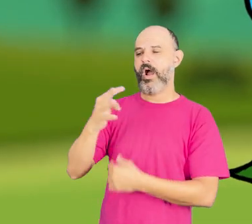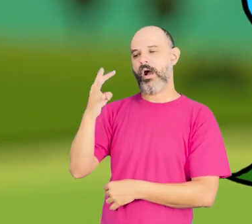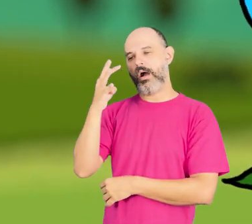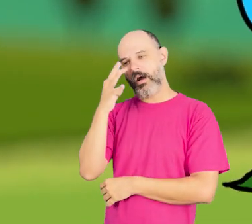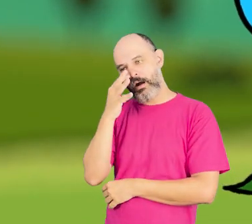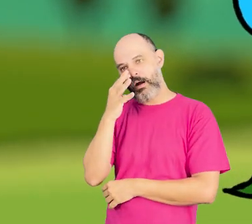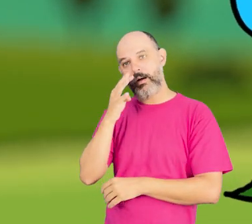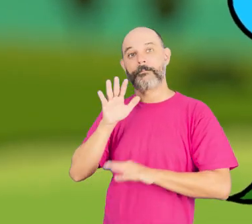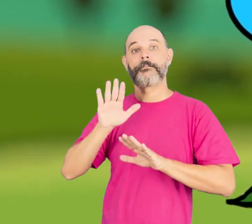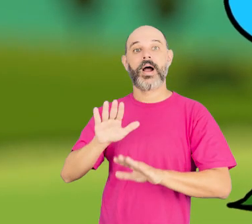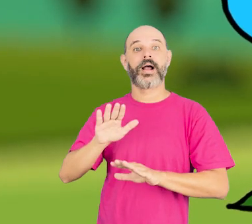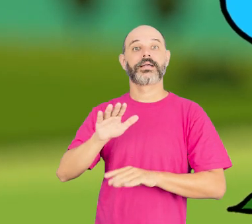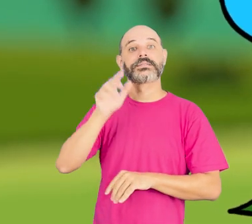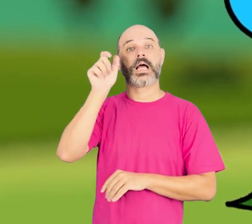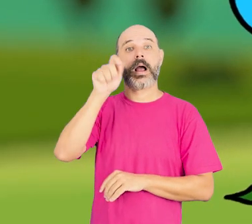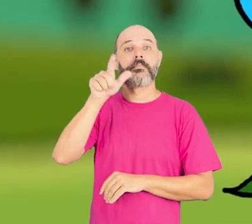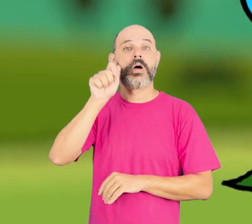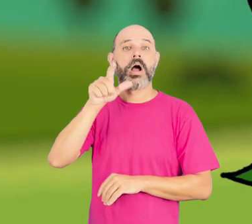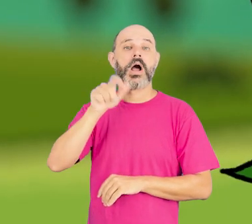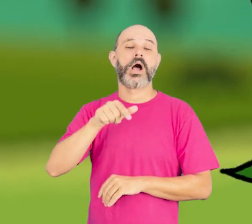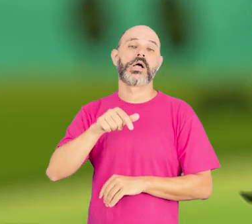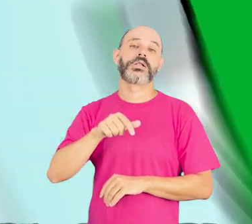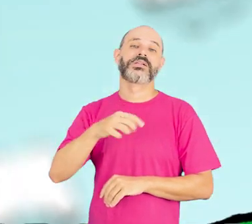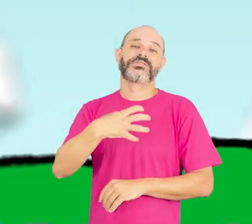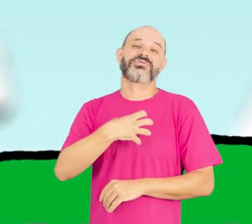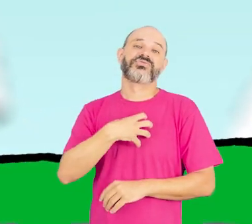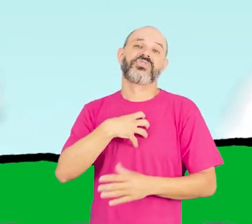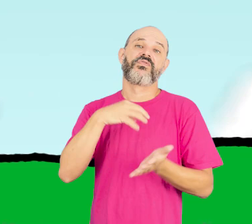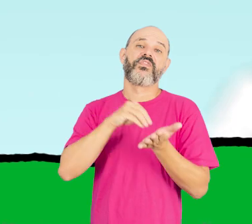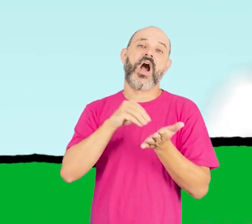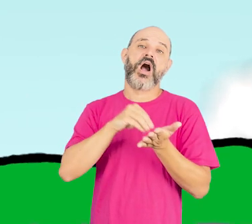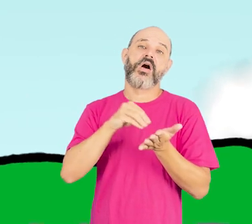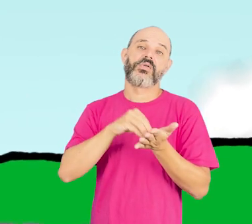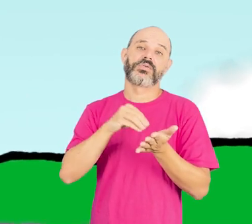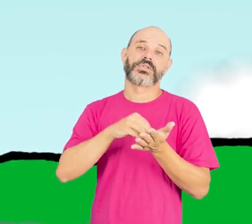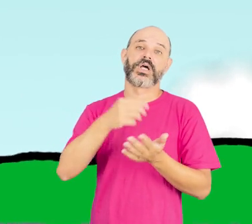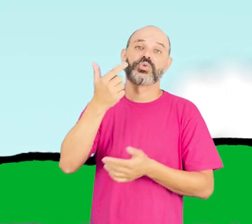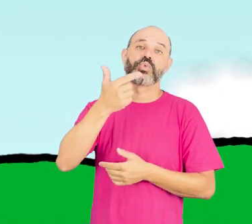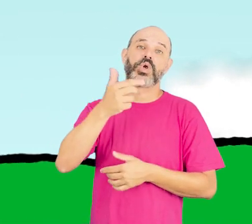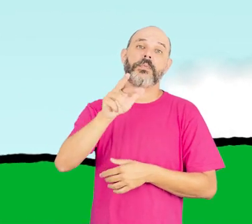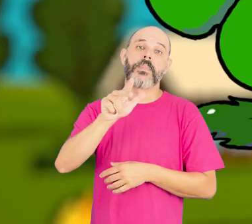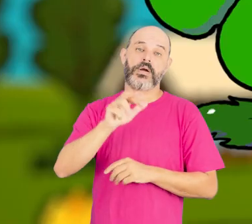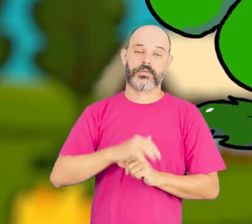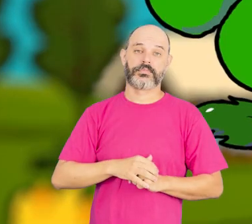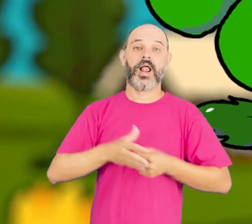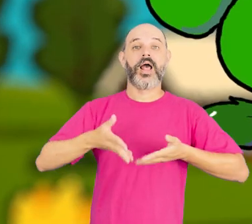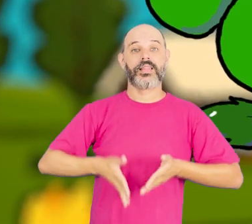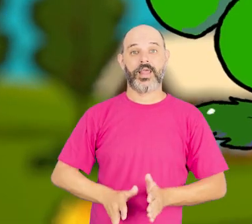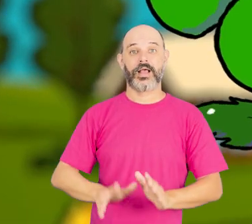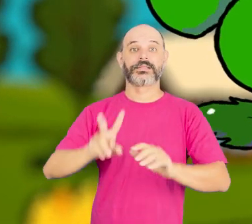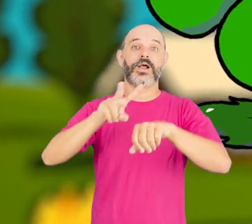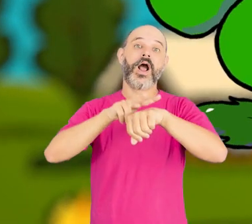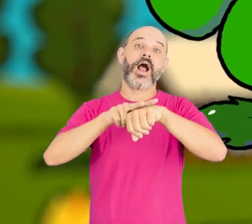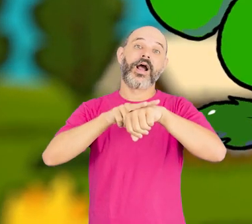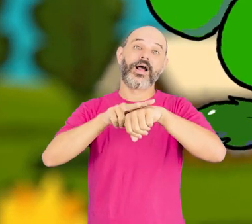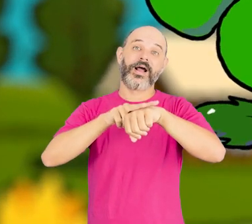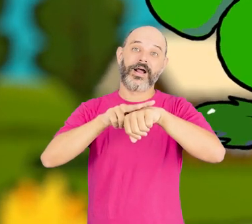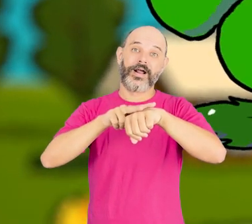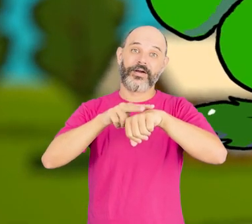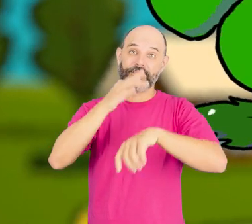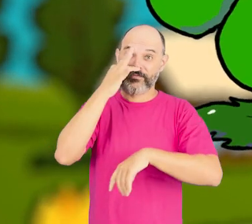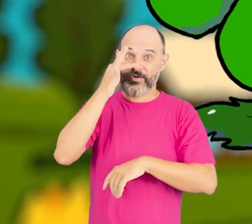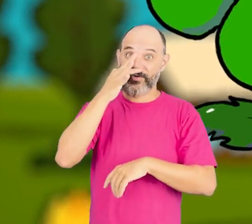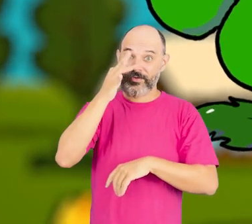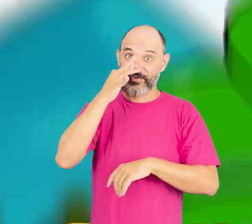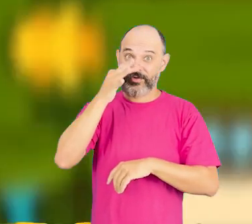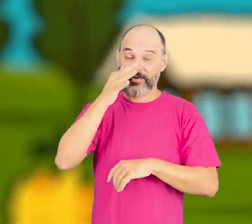a Mari sentia falta de alguém para brincar. Foi então que nasceu a Lena. A florzinha verde admirava